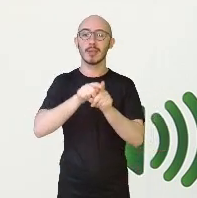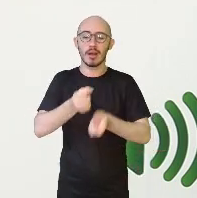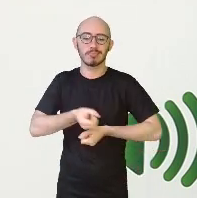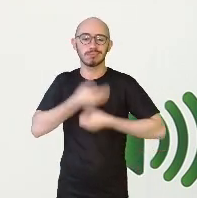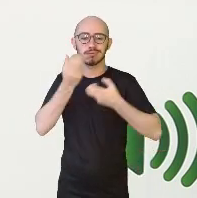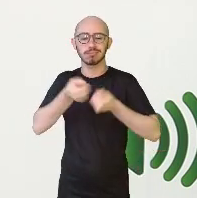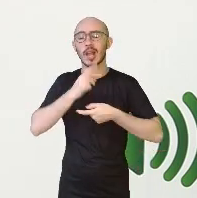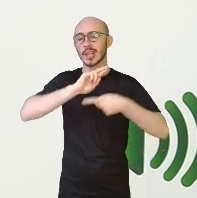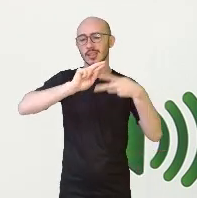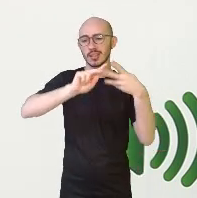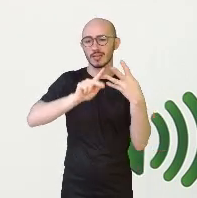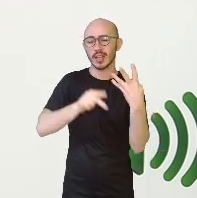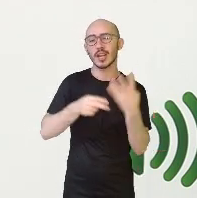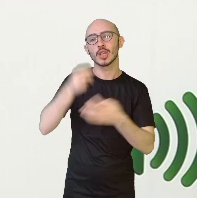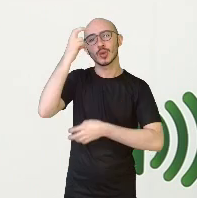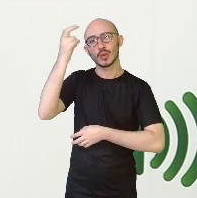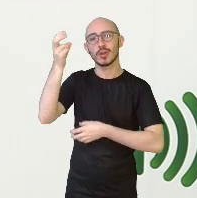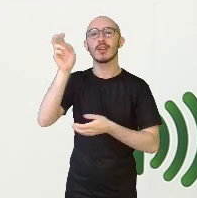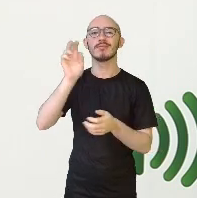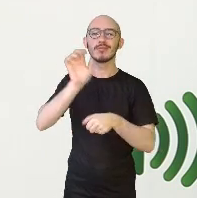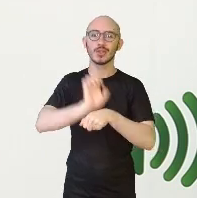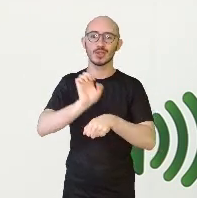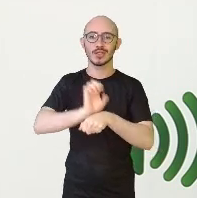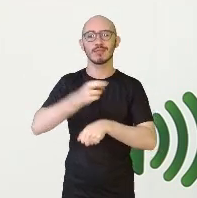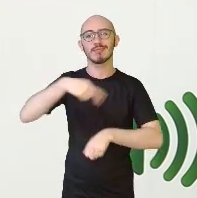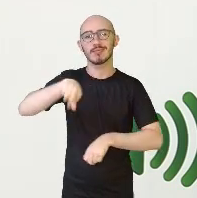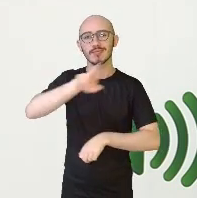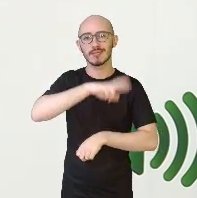manifestações culturais aí do nosso estado.